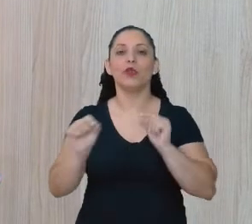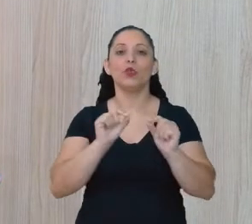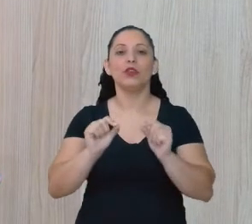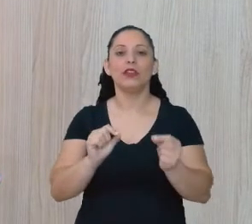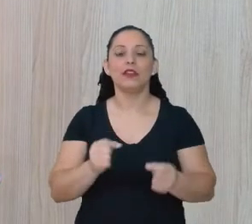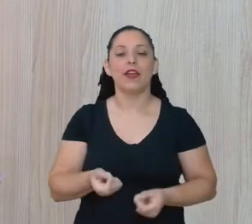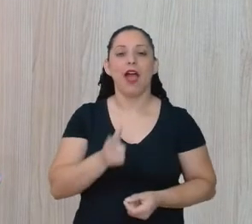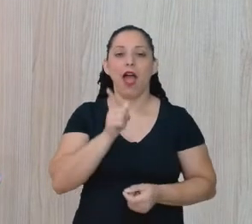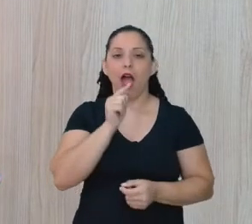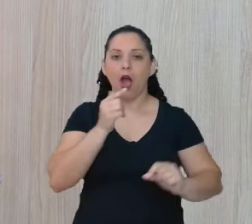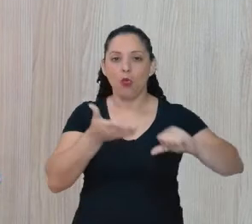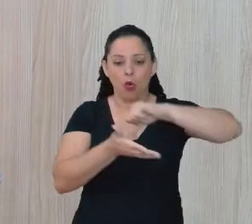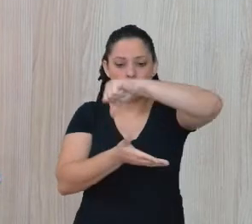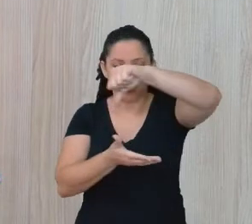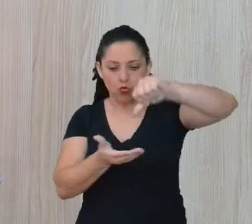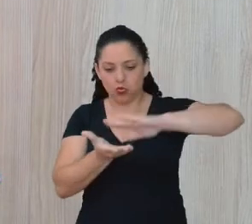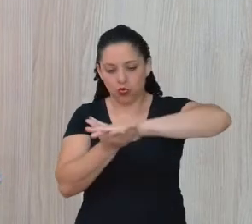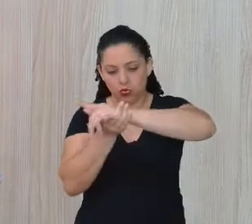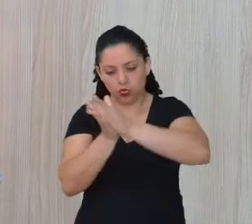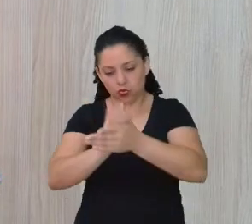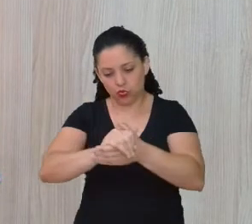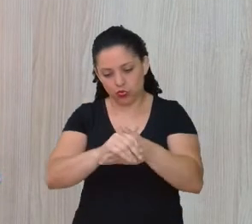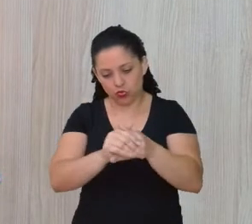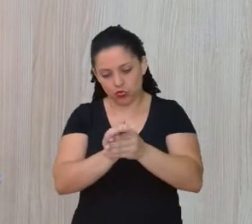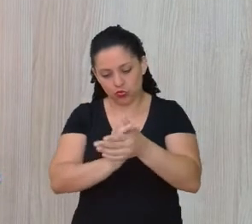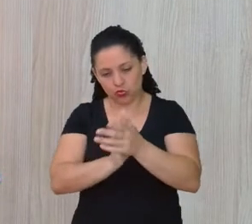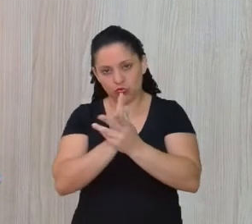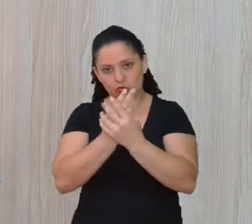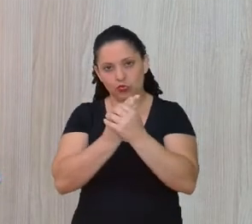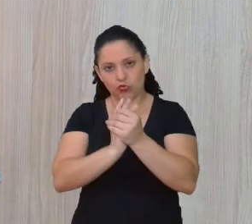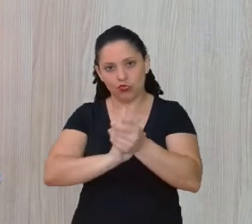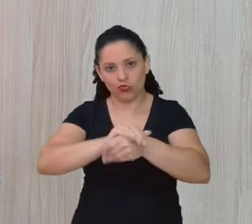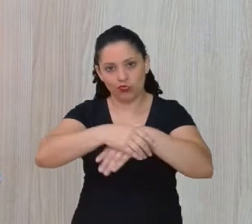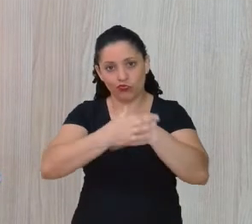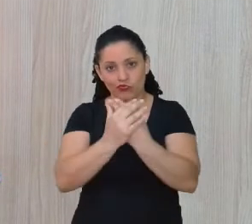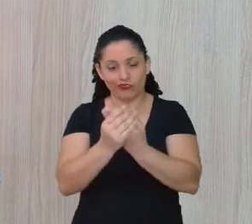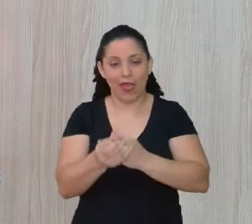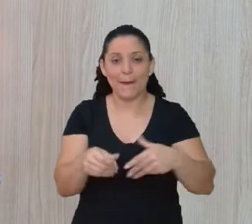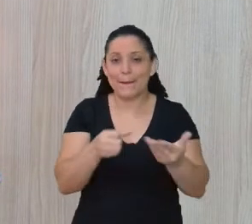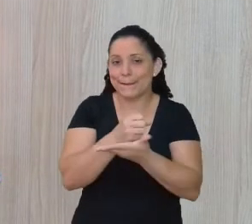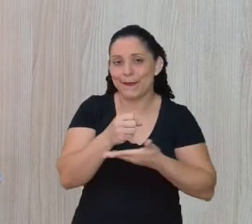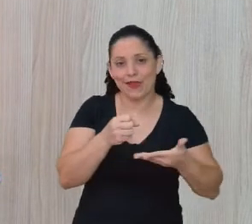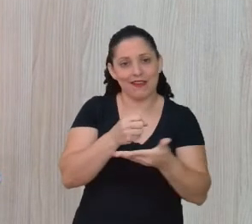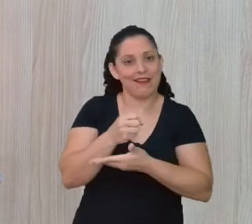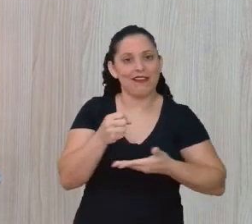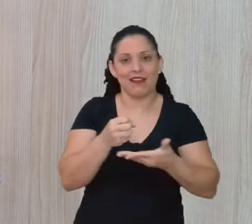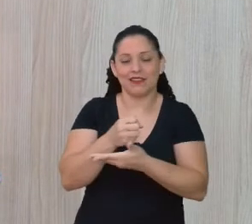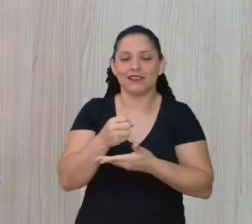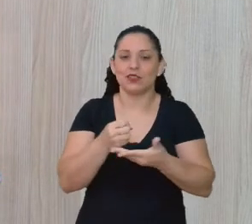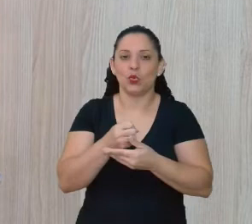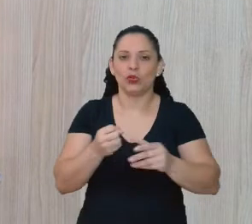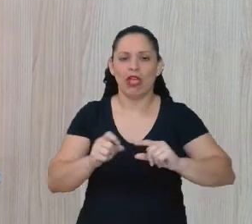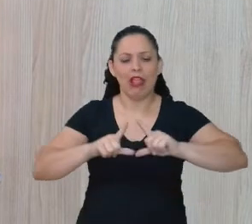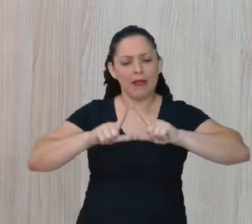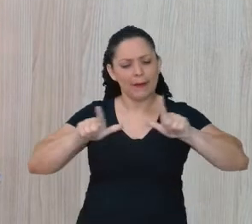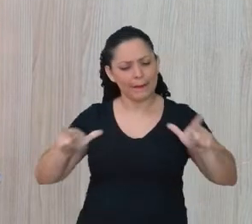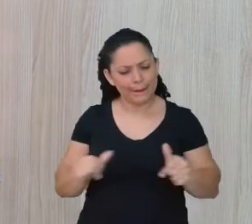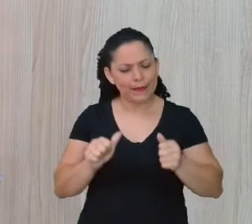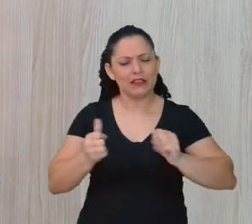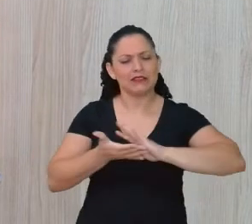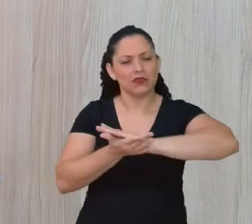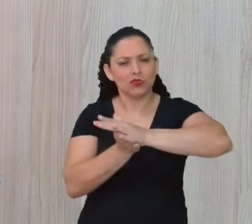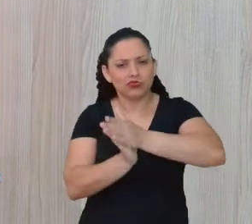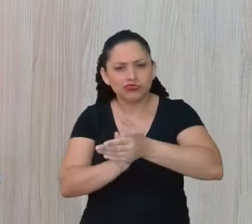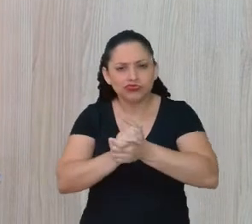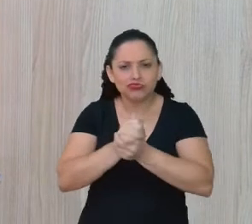lavar as mãos. Exatamente. E muita gente não tem. Uma questão tão básica. Tão de higiene, básica, né? exatamente. E muita gente